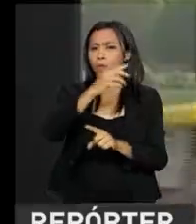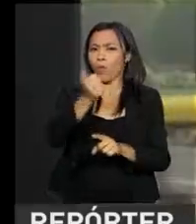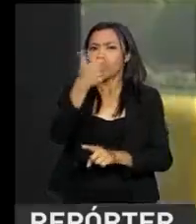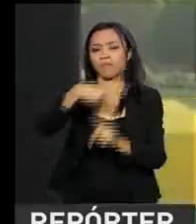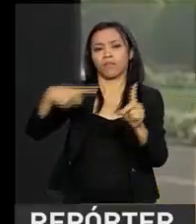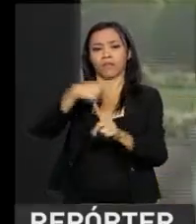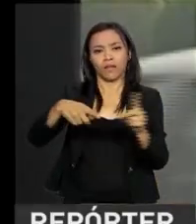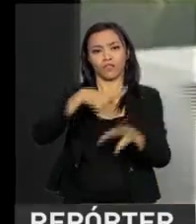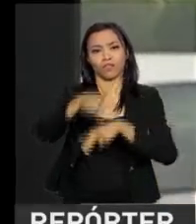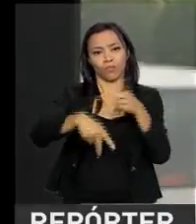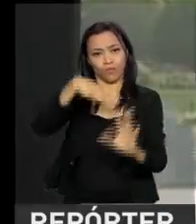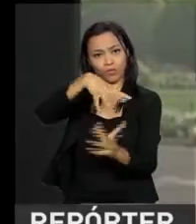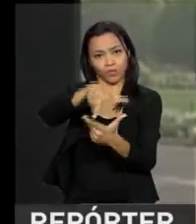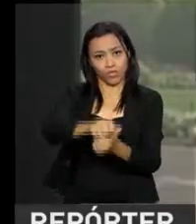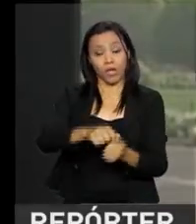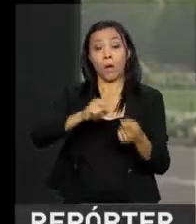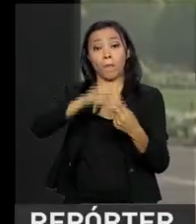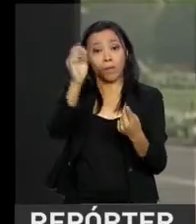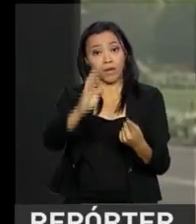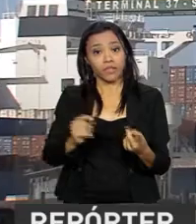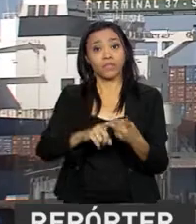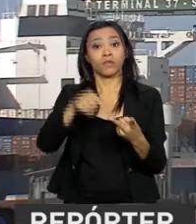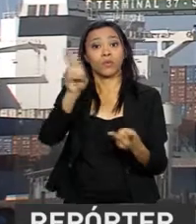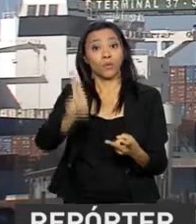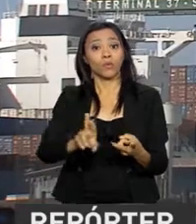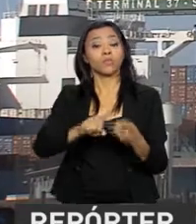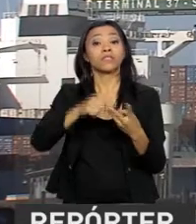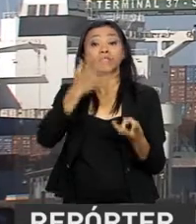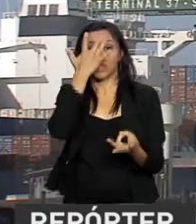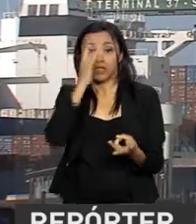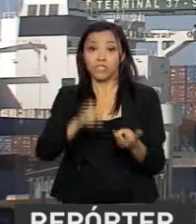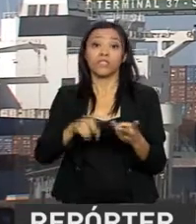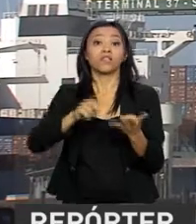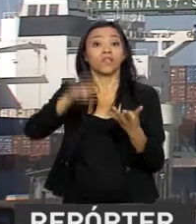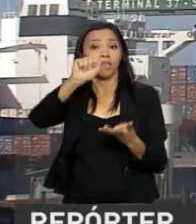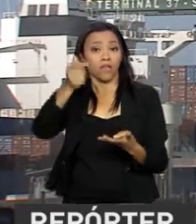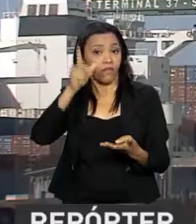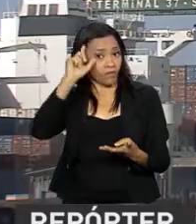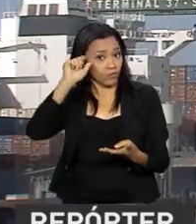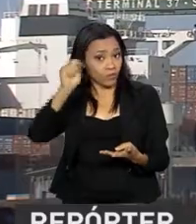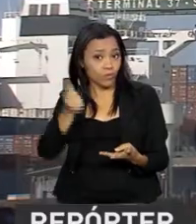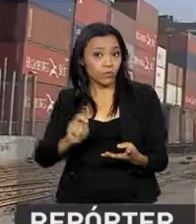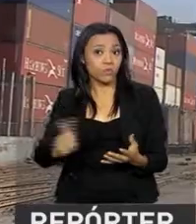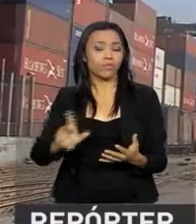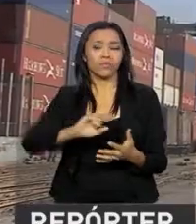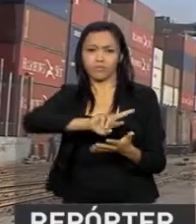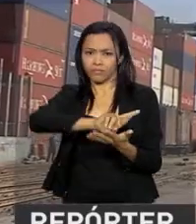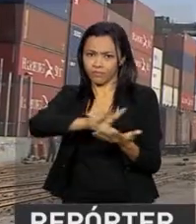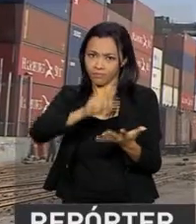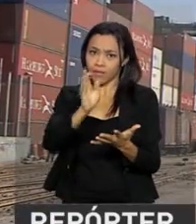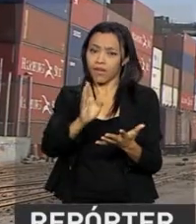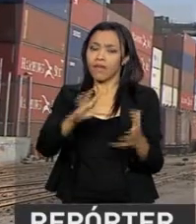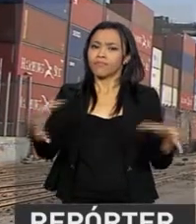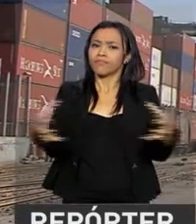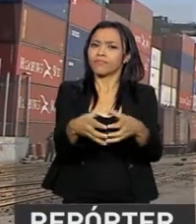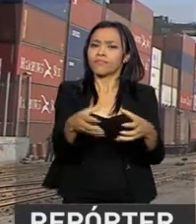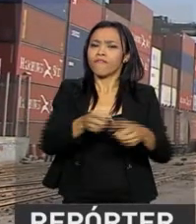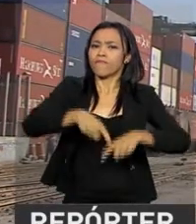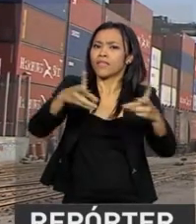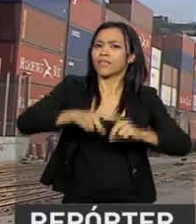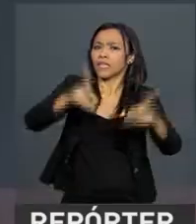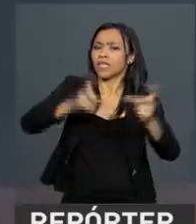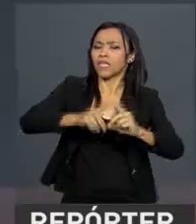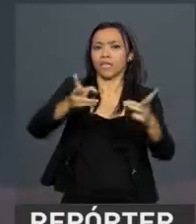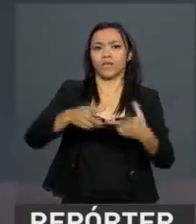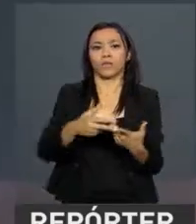brasil rússia índia china e áfrica do sul desde 2001 os países mais do que dobraram sua participação nas exportações mundiais